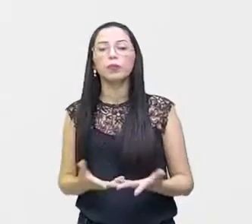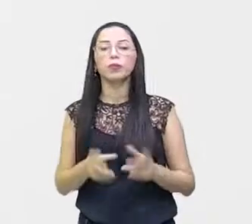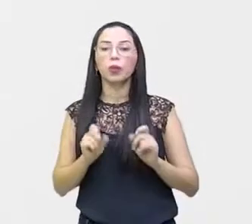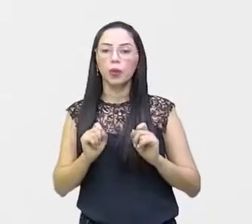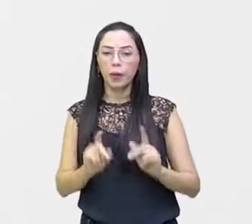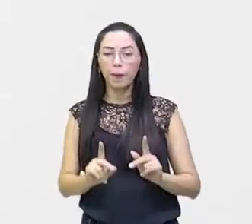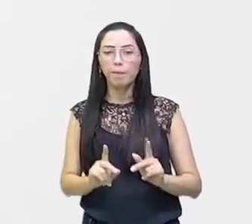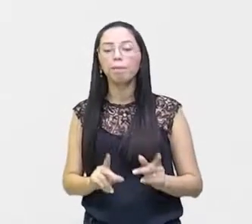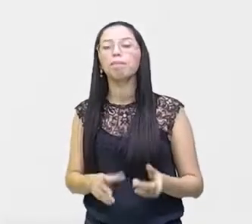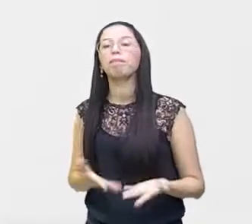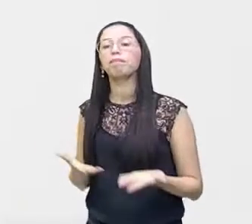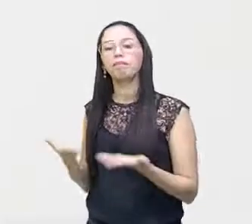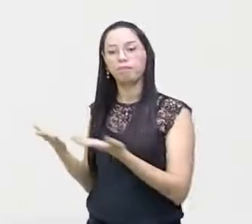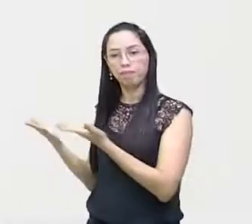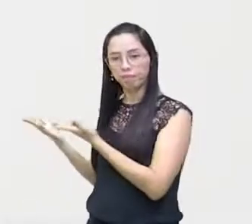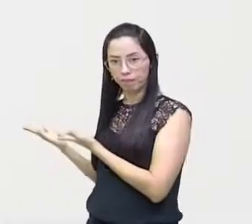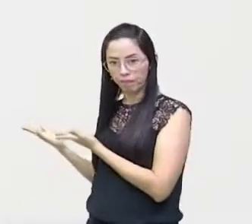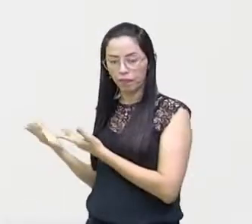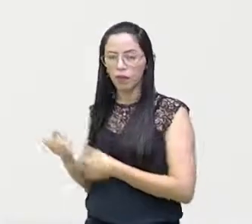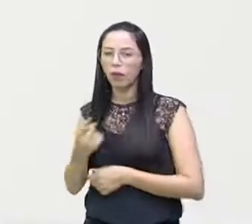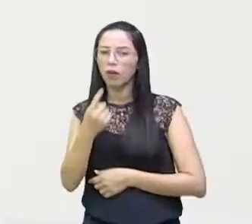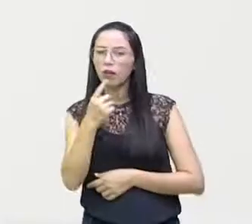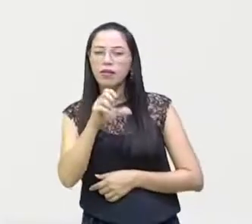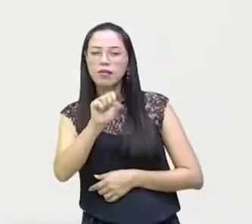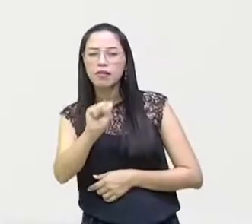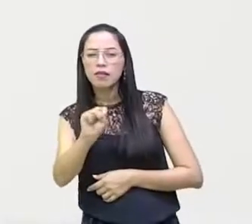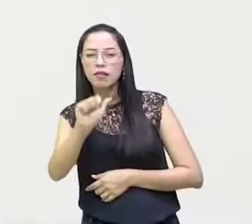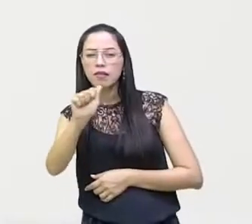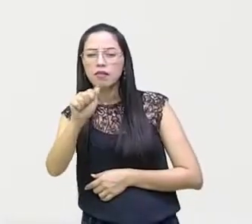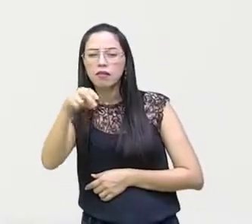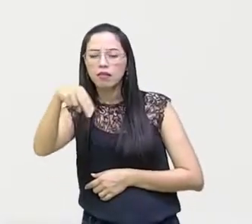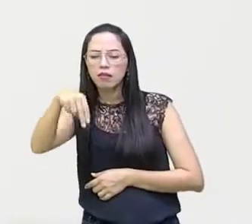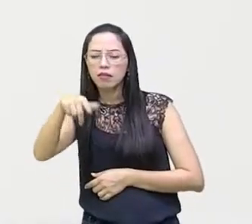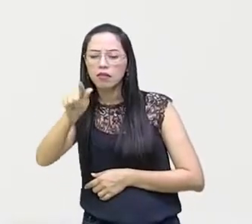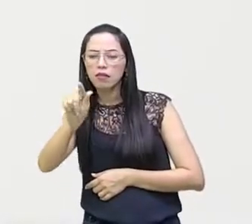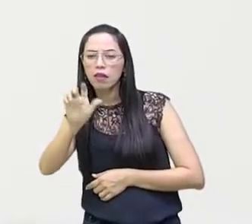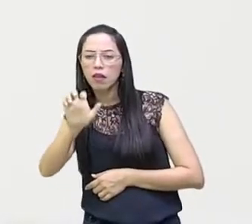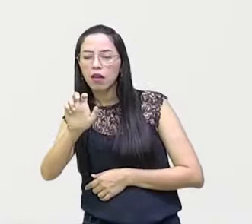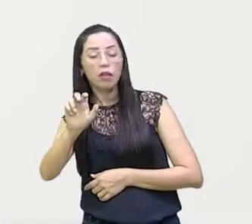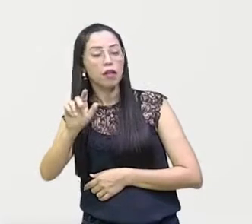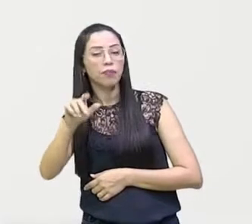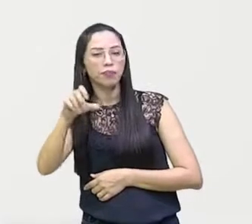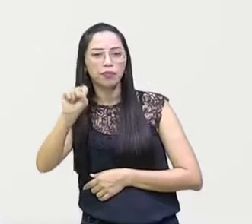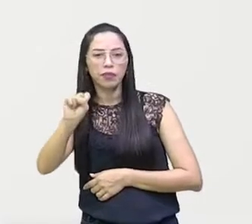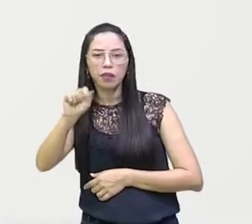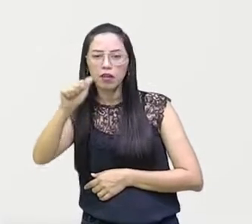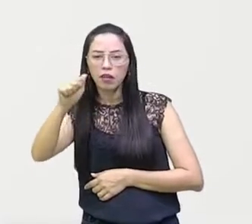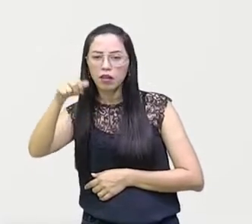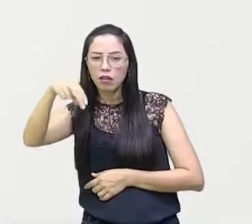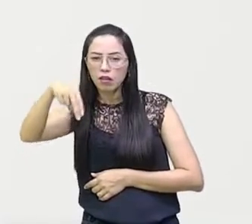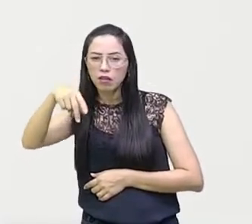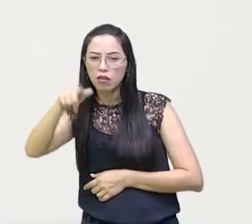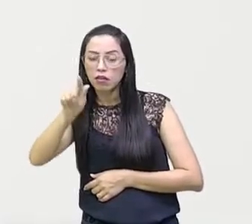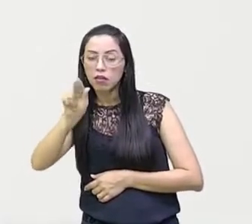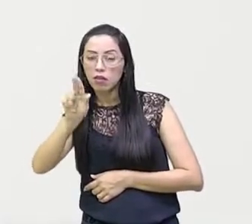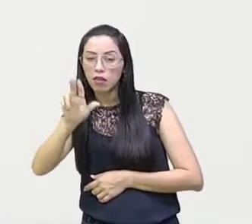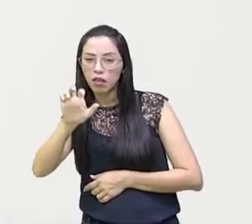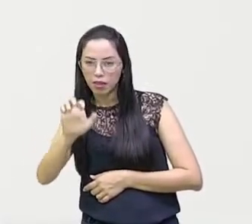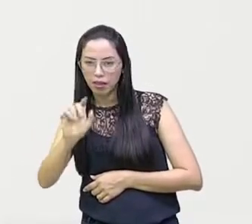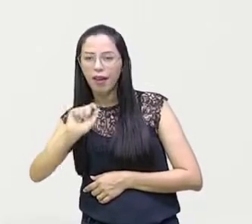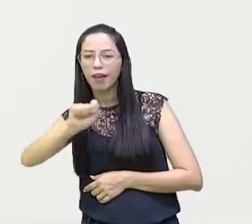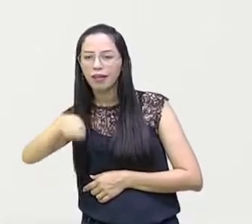a importância do sangue. O sangue, ele transporta gases e